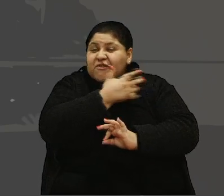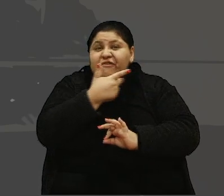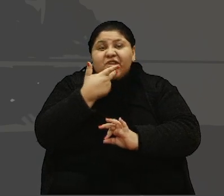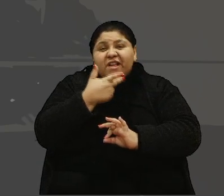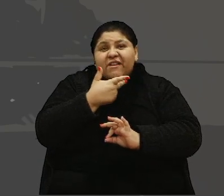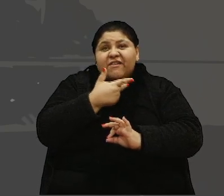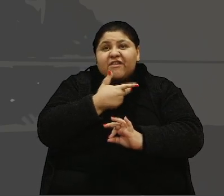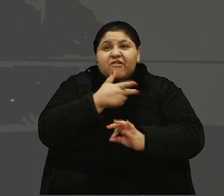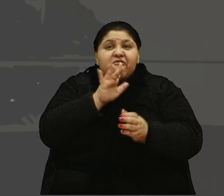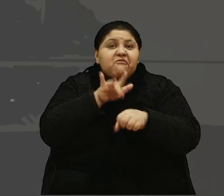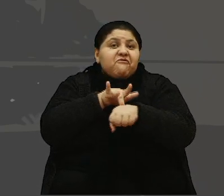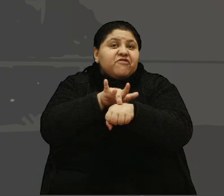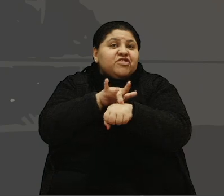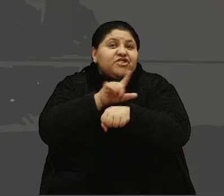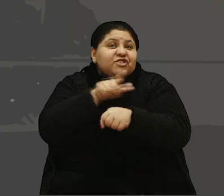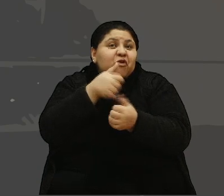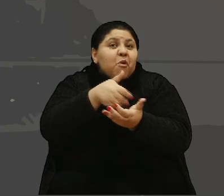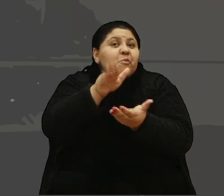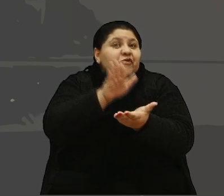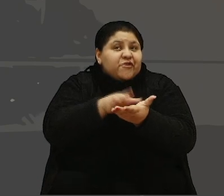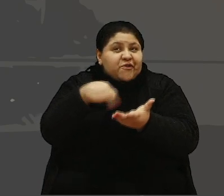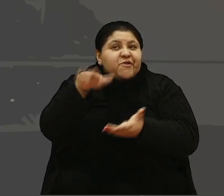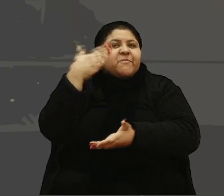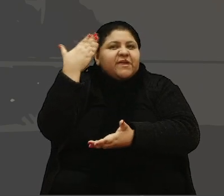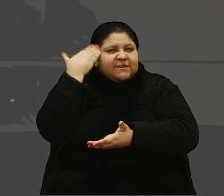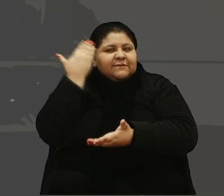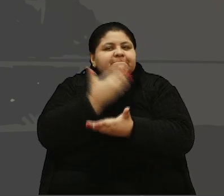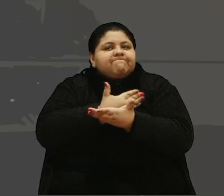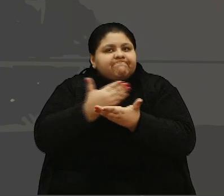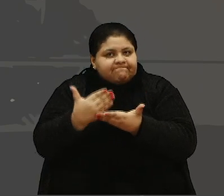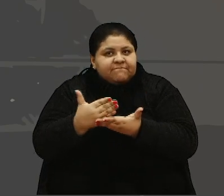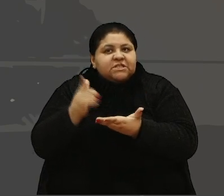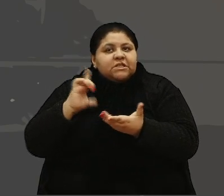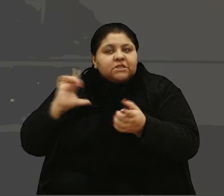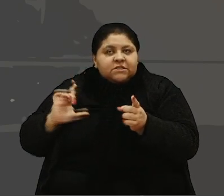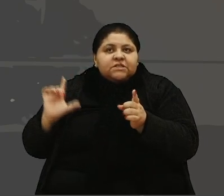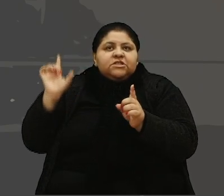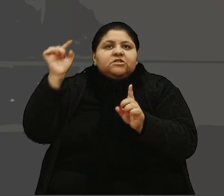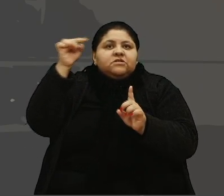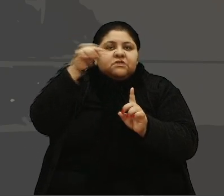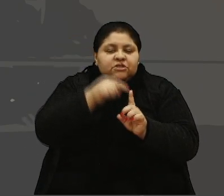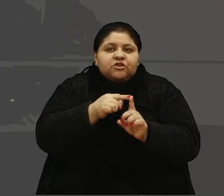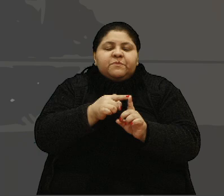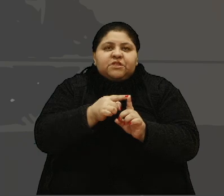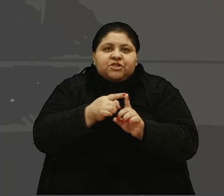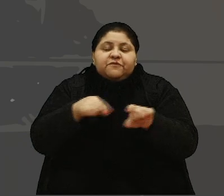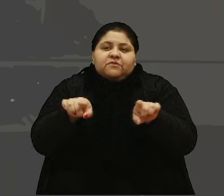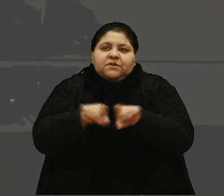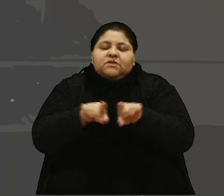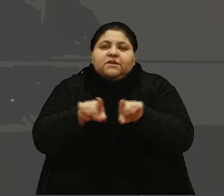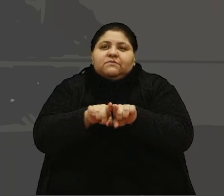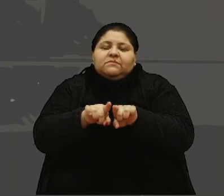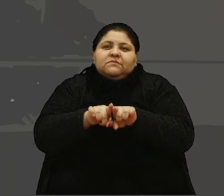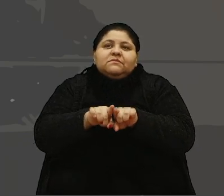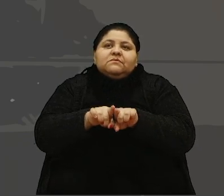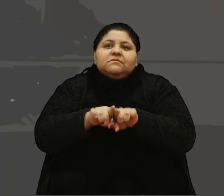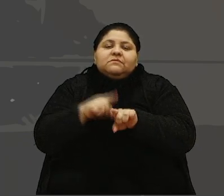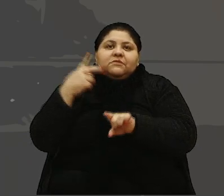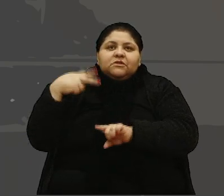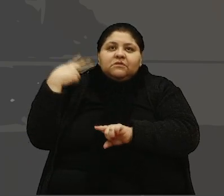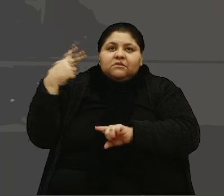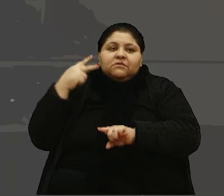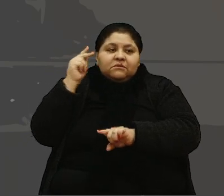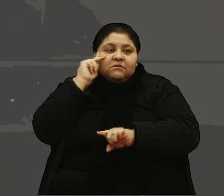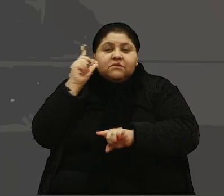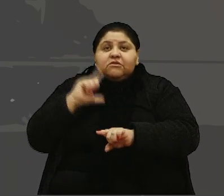entender, fingindo que não iria multar, mas a gente sabe que desde o início eles estavam com essa ideia, né? E aqui eu concordo com o vereador Cláudio, não